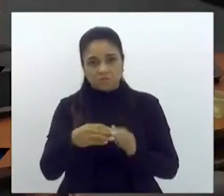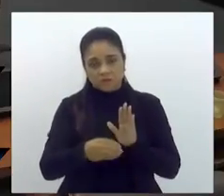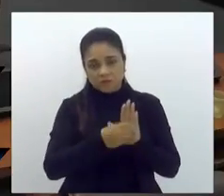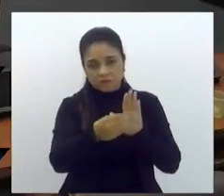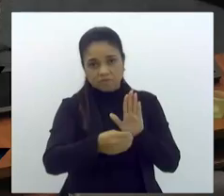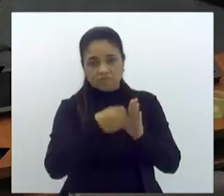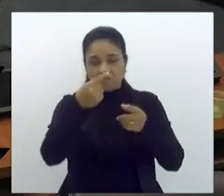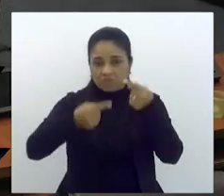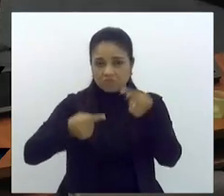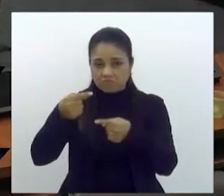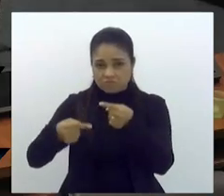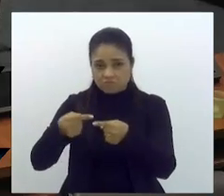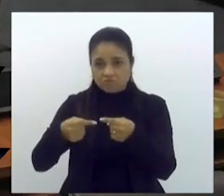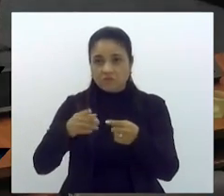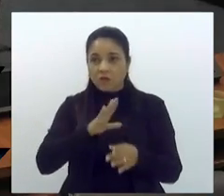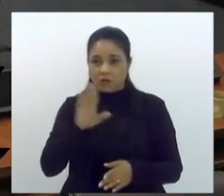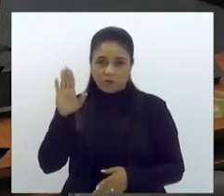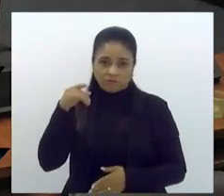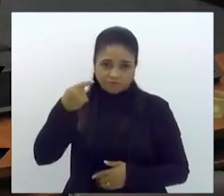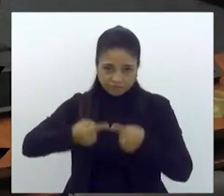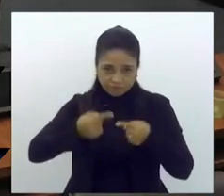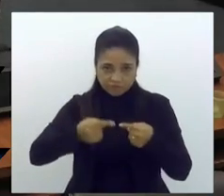em discussão